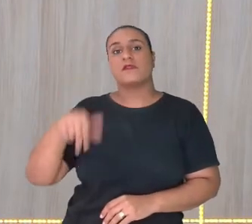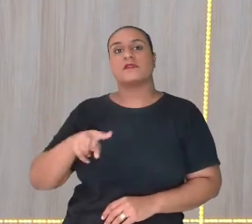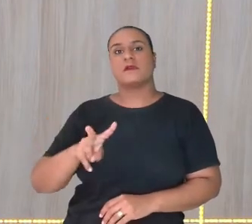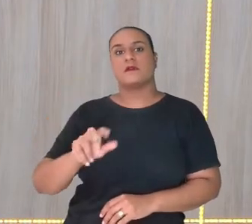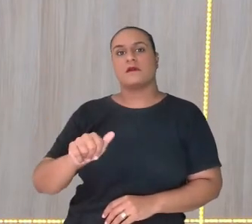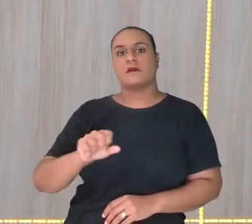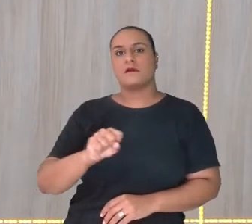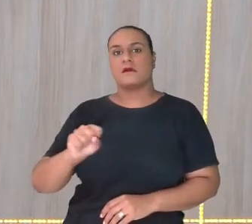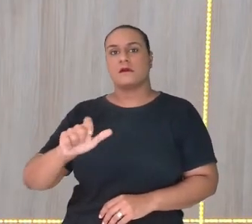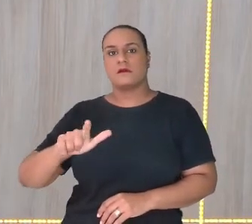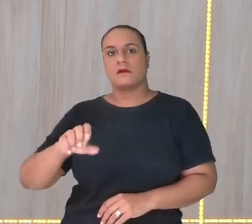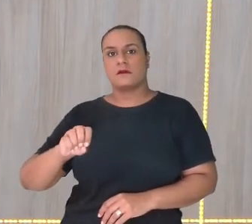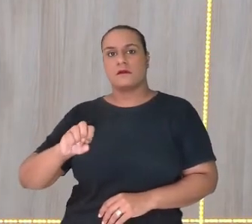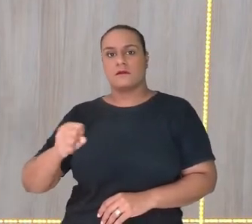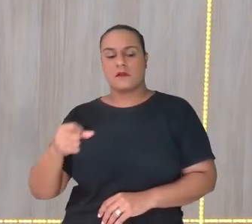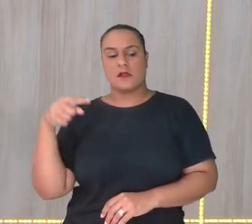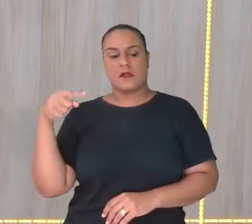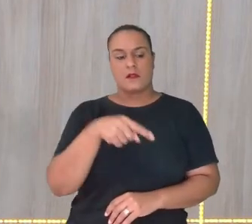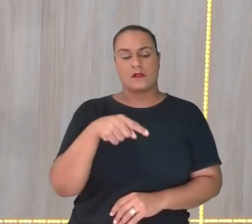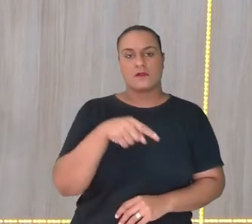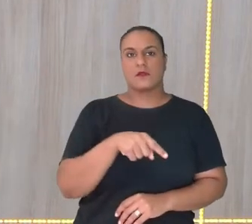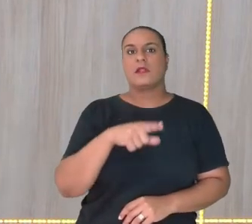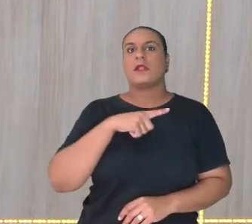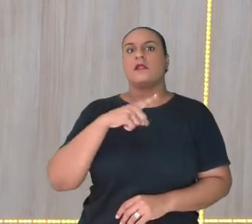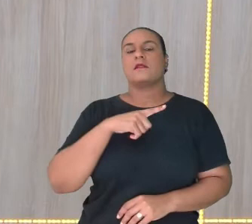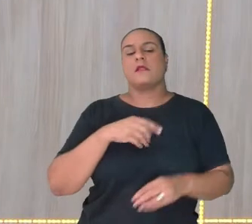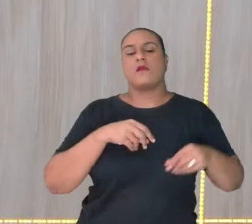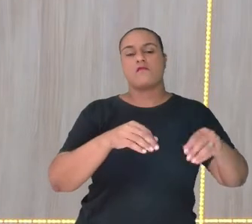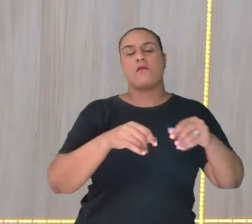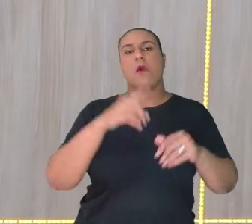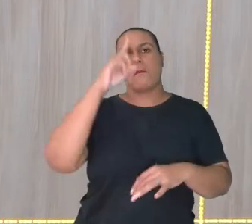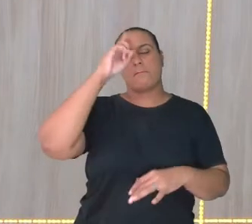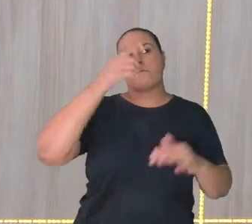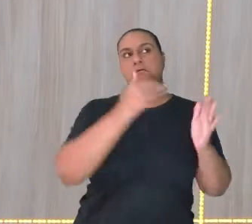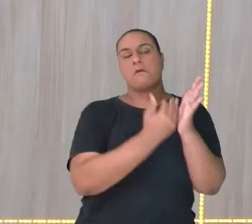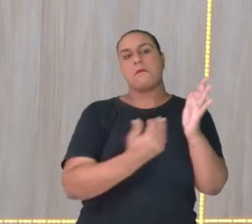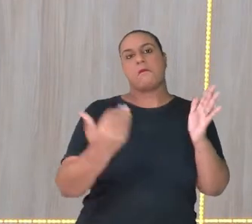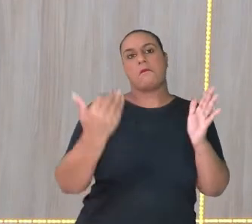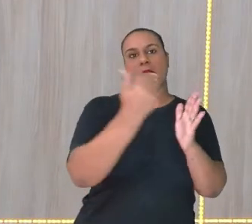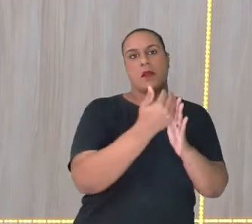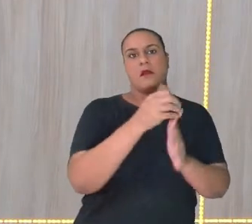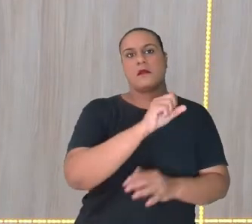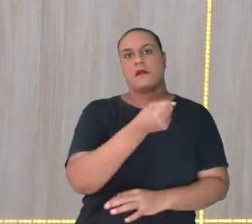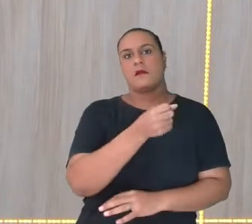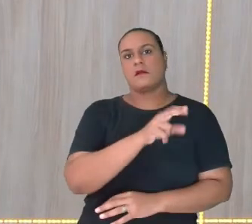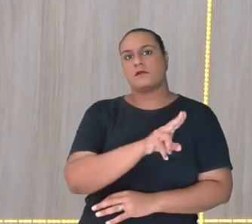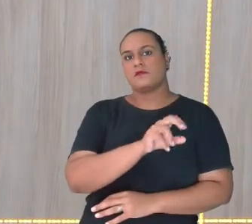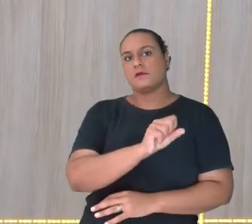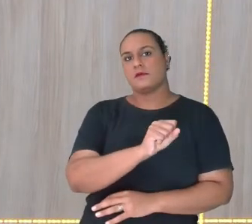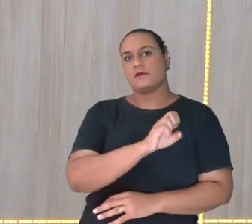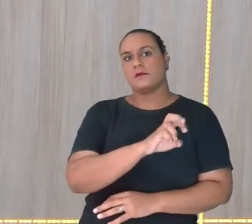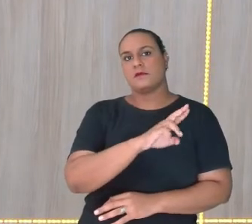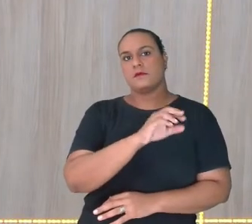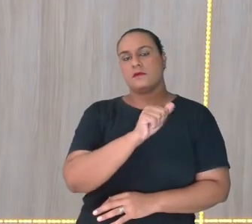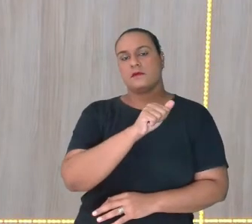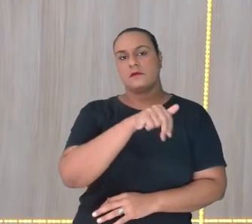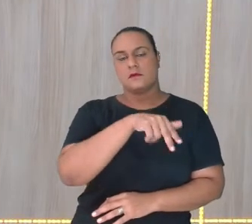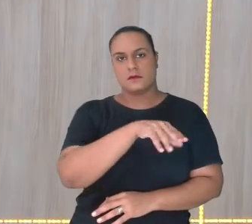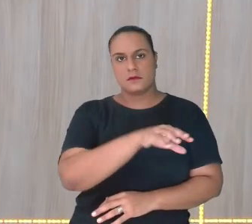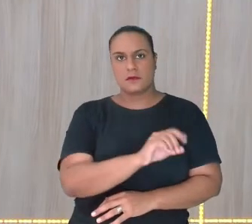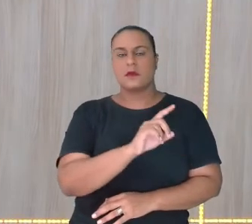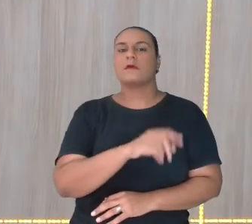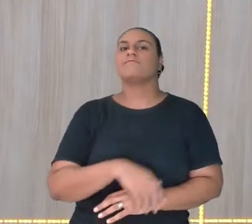vassalos daquele outro nobre, né, que seria o seu suzerano. Então o suzerano era o